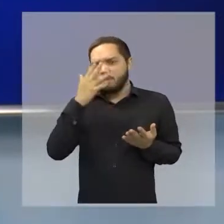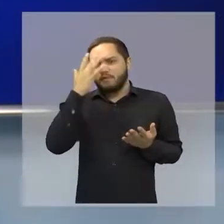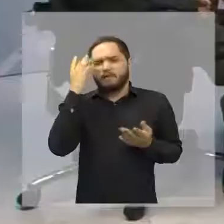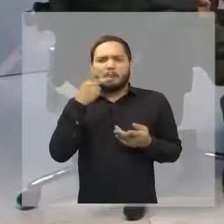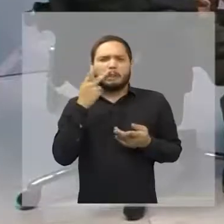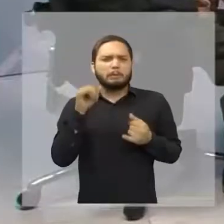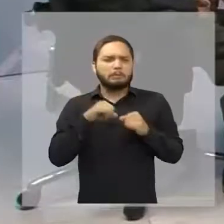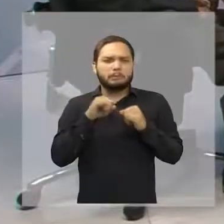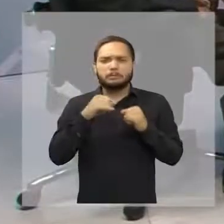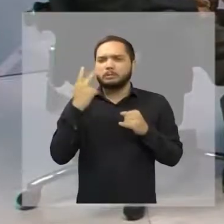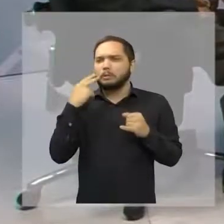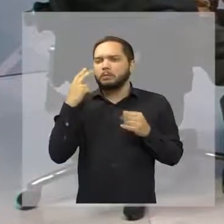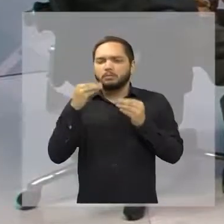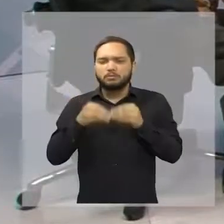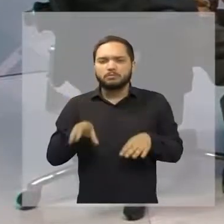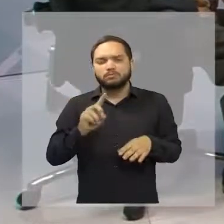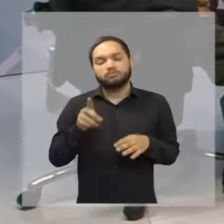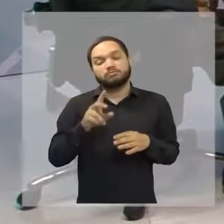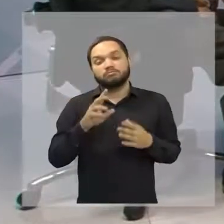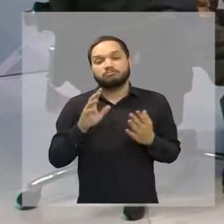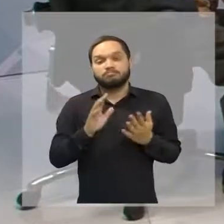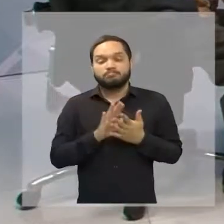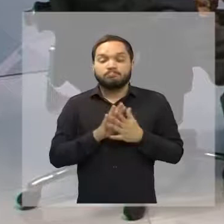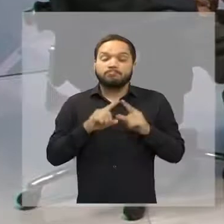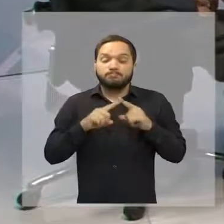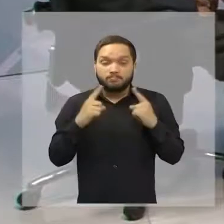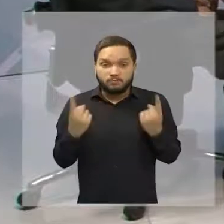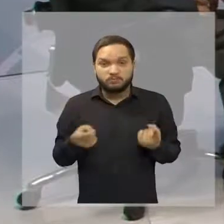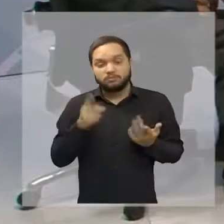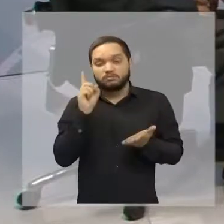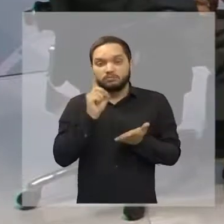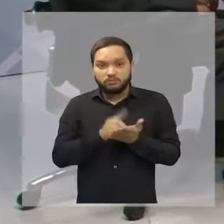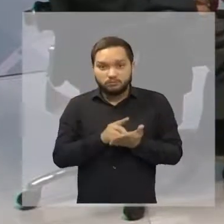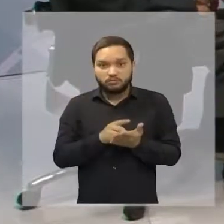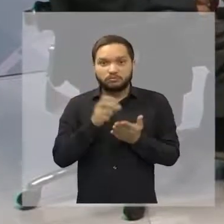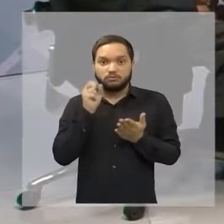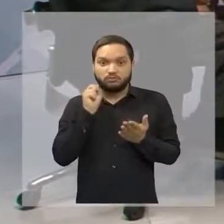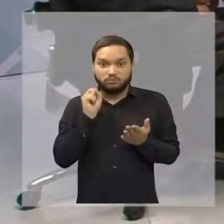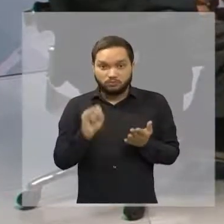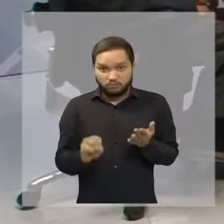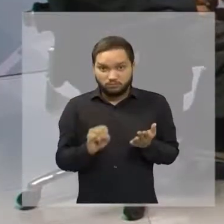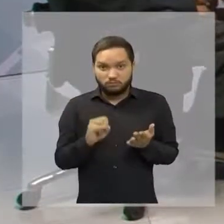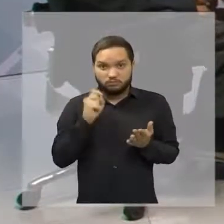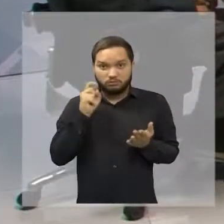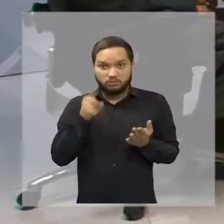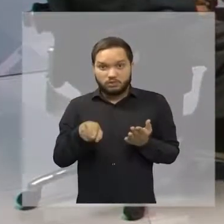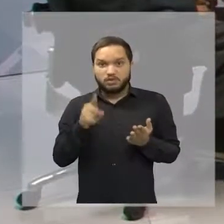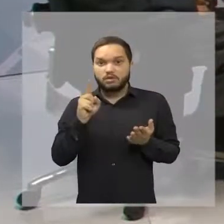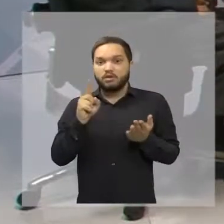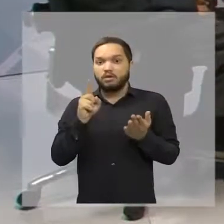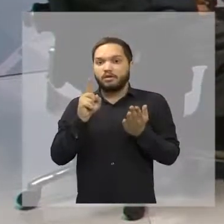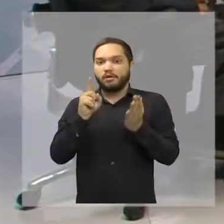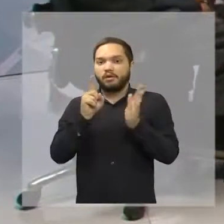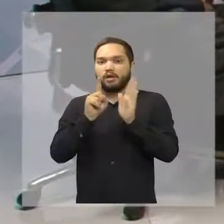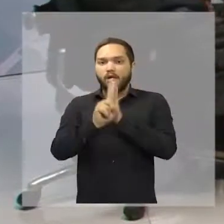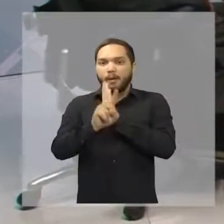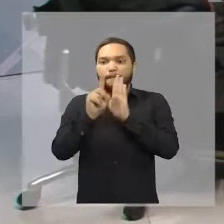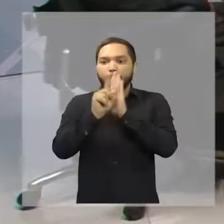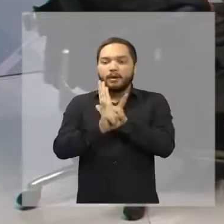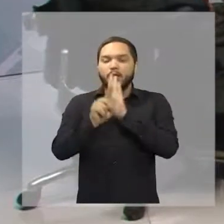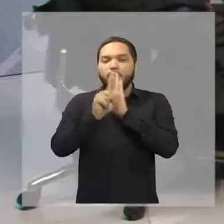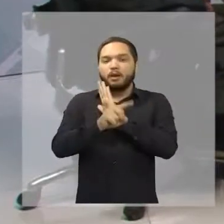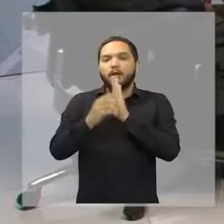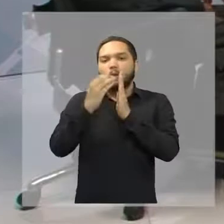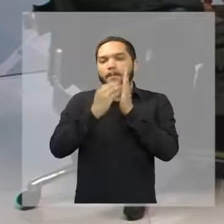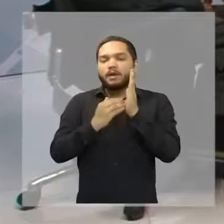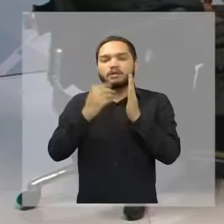comprometer esse diagnóstico, mas o fato é que se você deixa de perguntar algo a mais, você